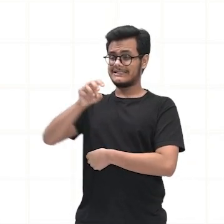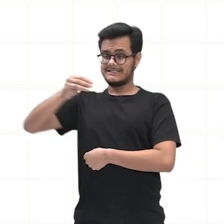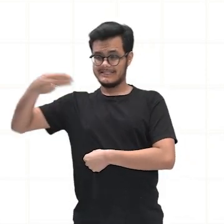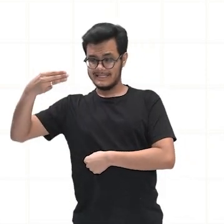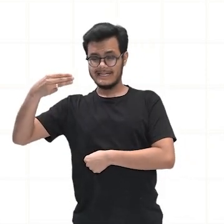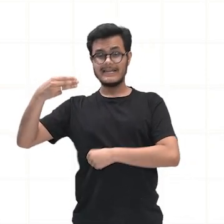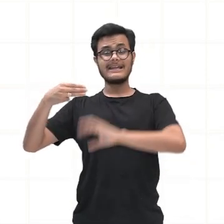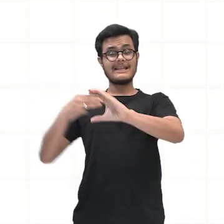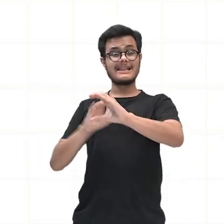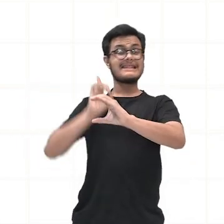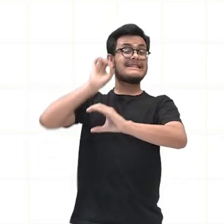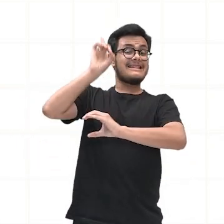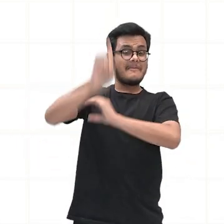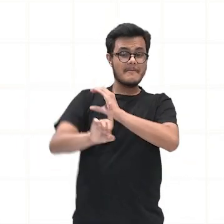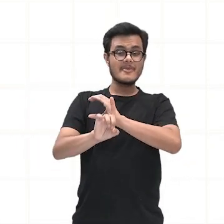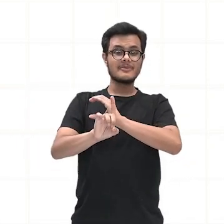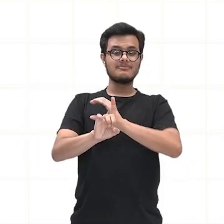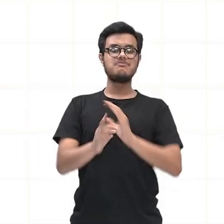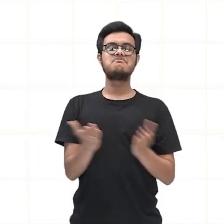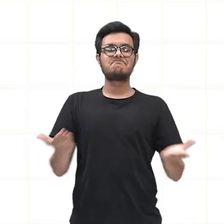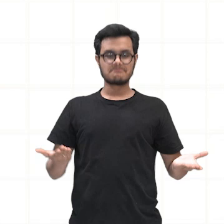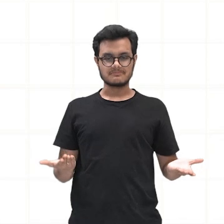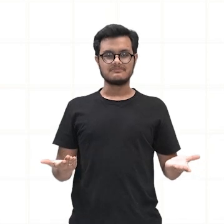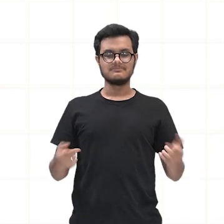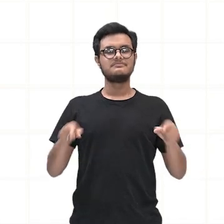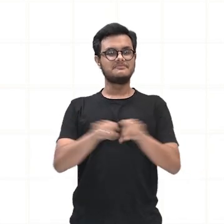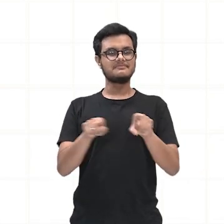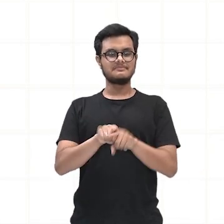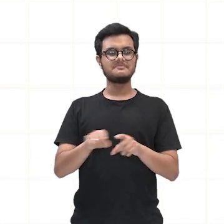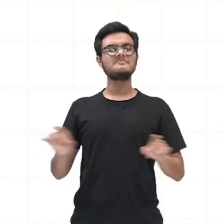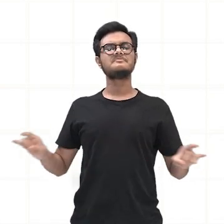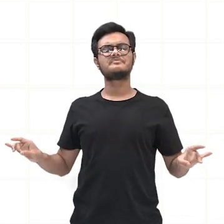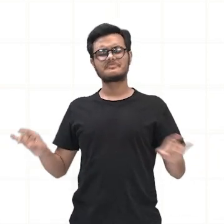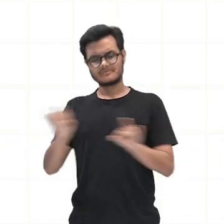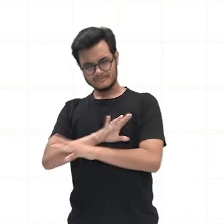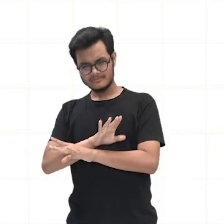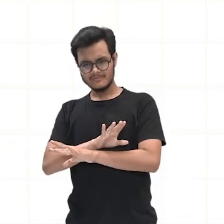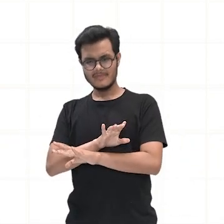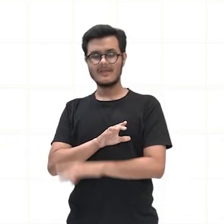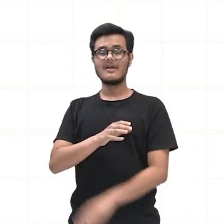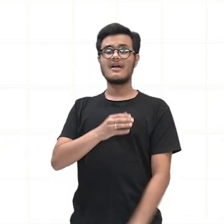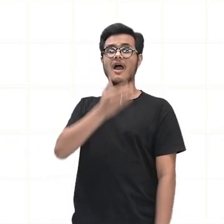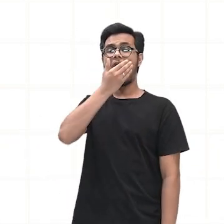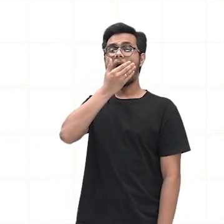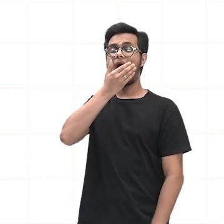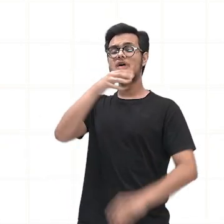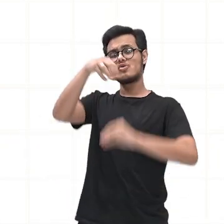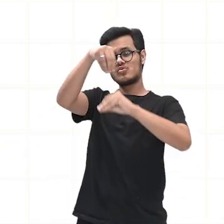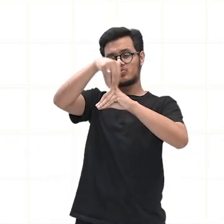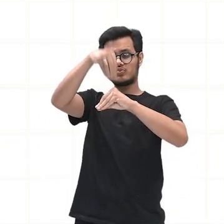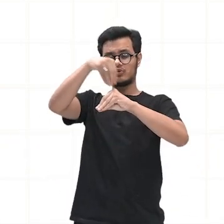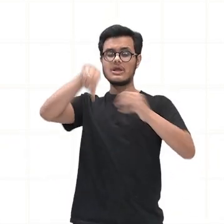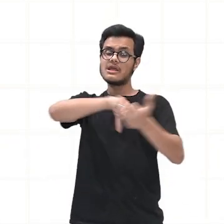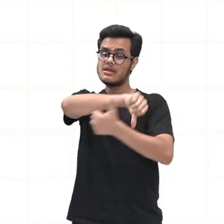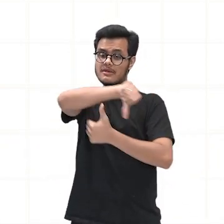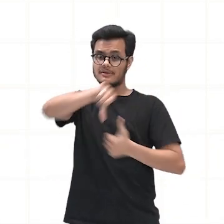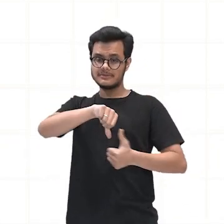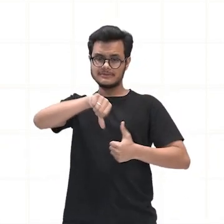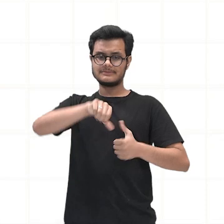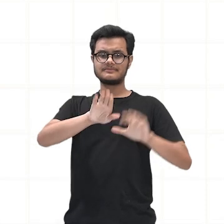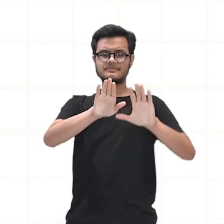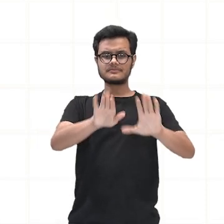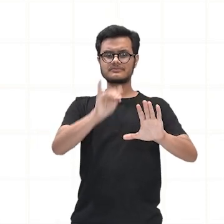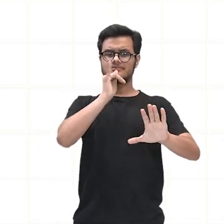1453 d.C., e ele acaba com a queda de Constantinopla para um